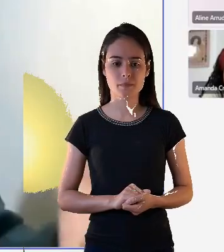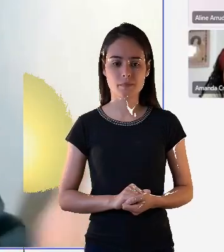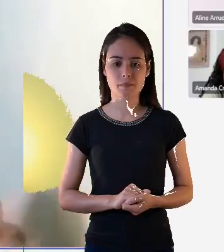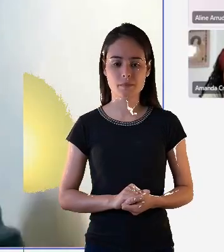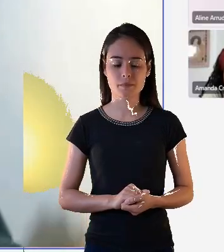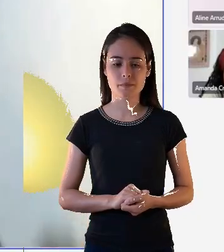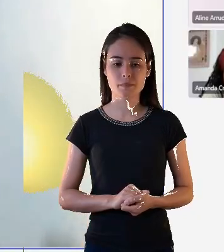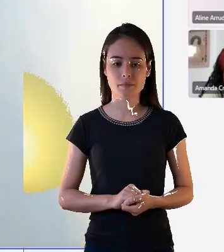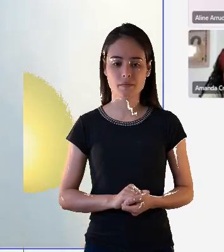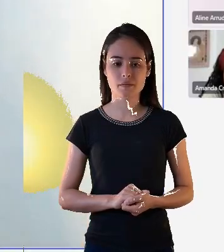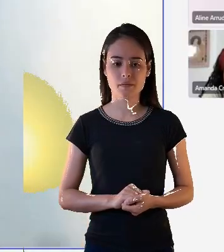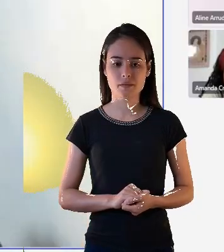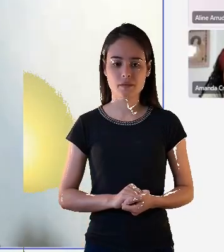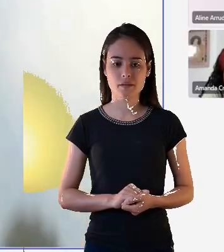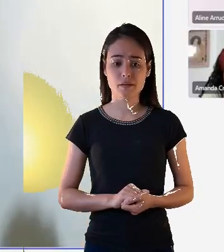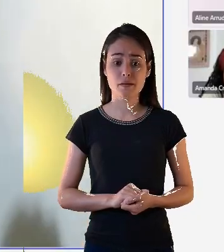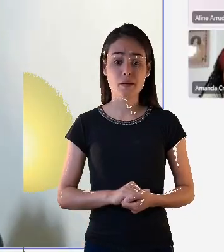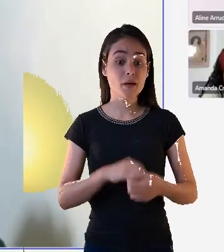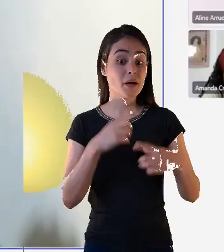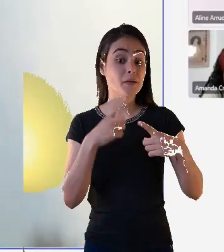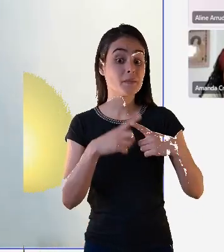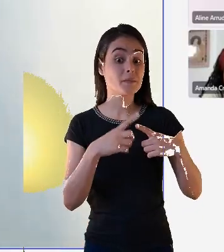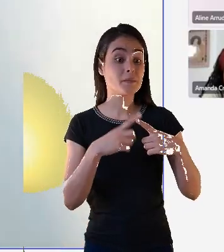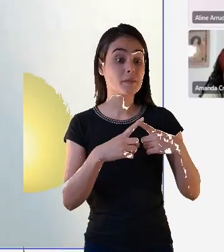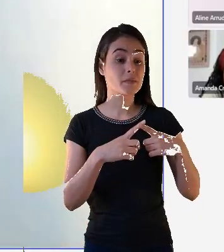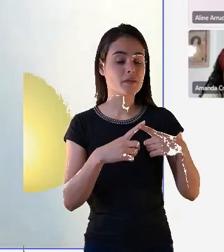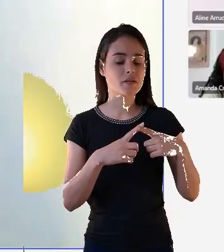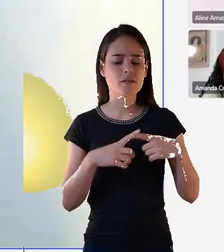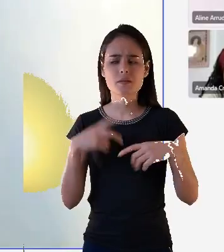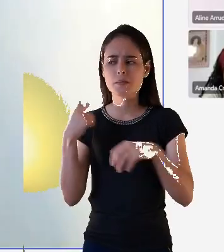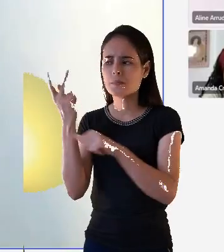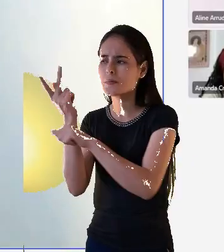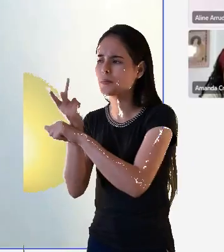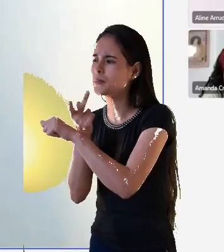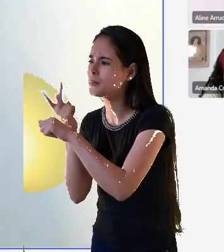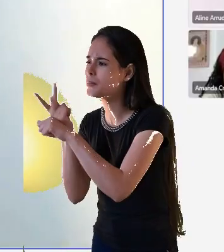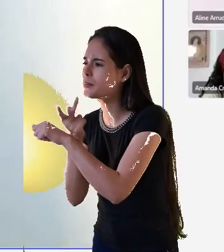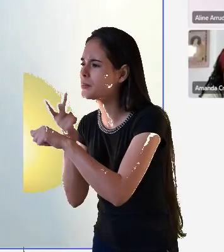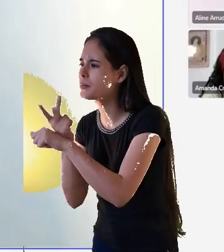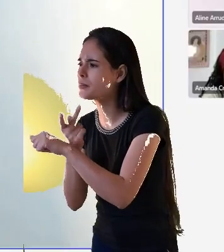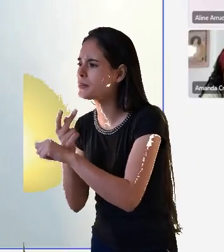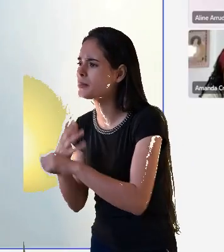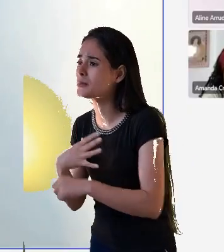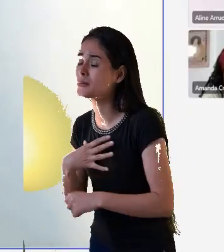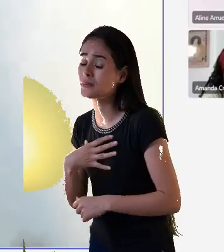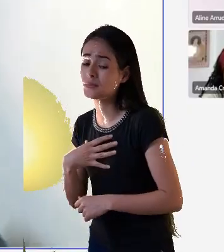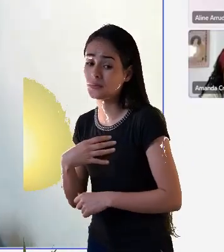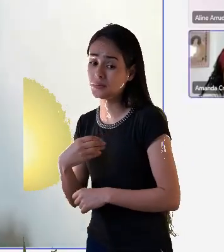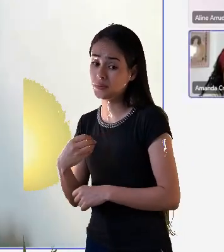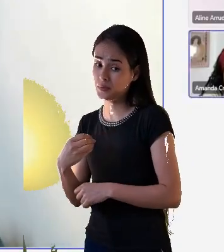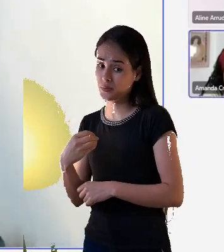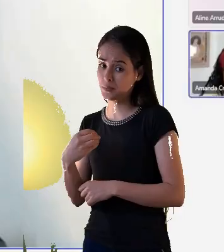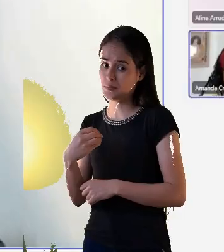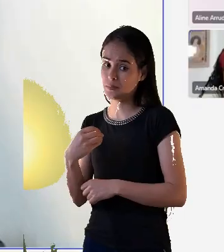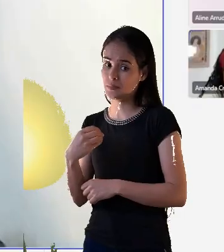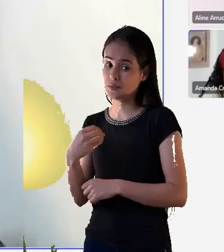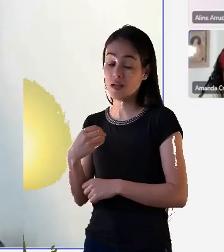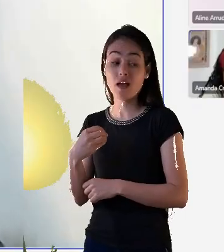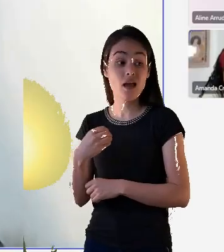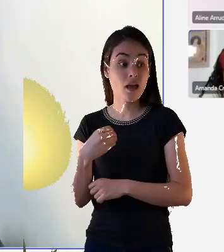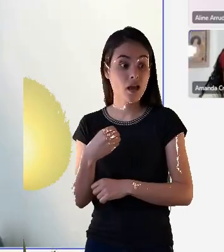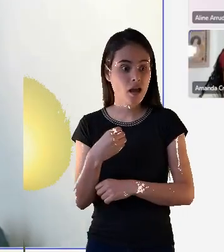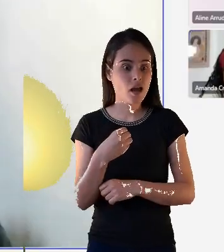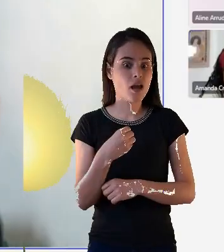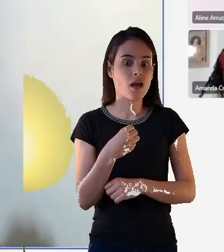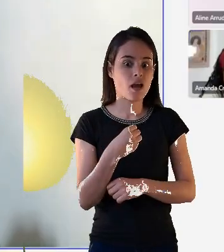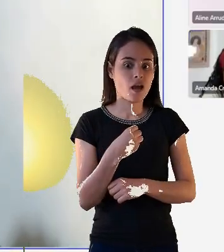estava em busca de um filho que estava sequestrado, era um filho da luta armada, Nelson Lott, quando foi assassinada aqui em Lambari.